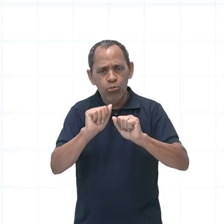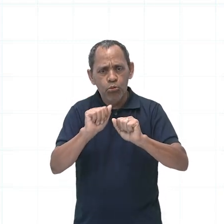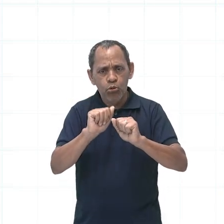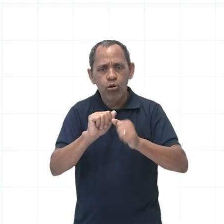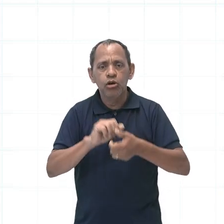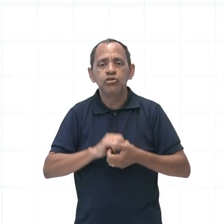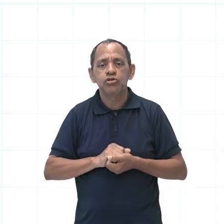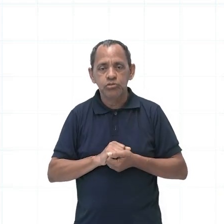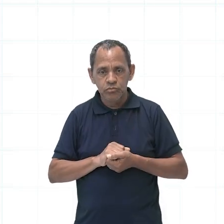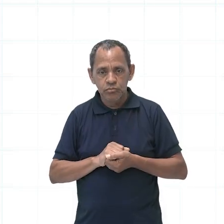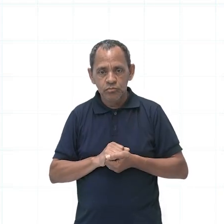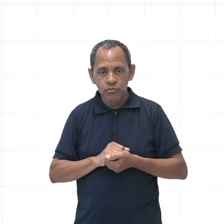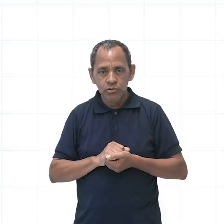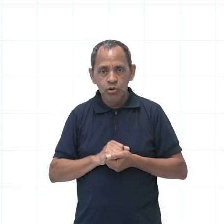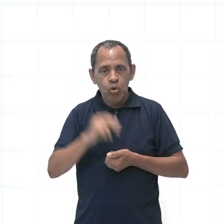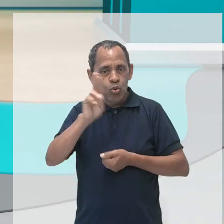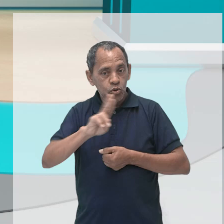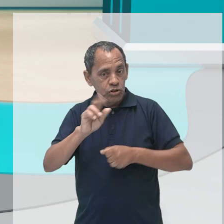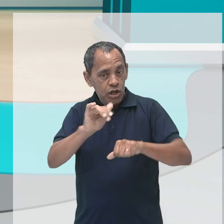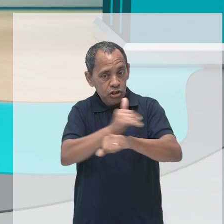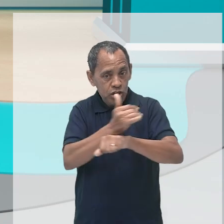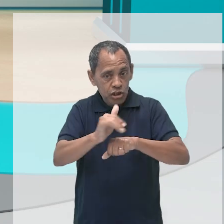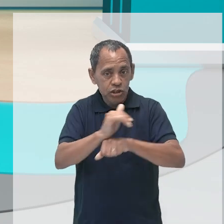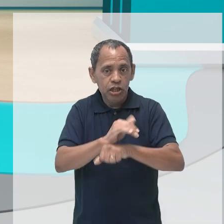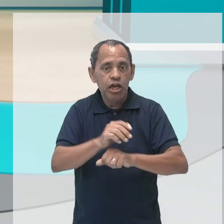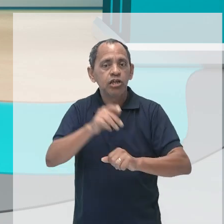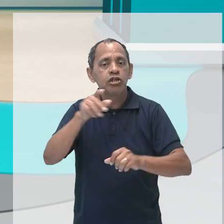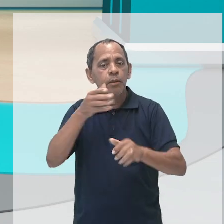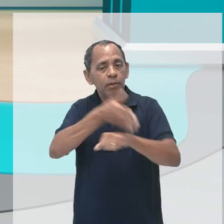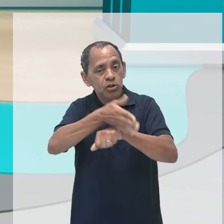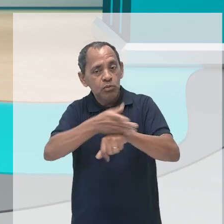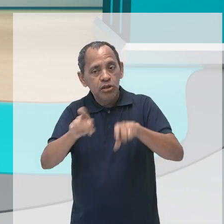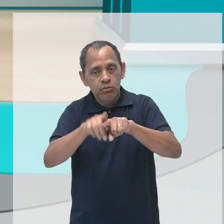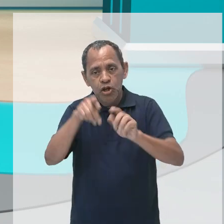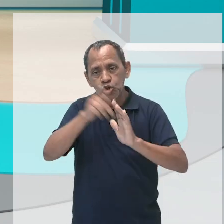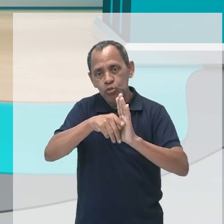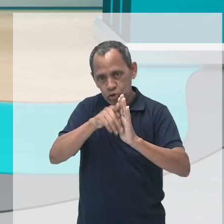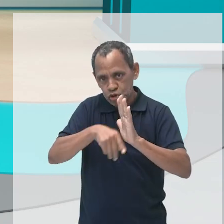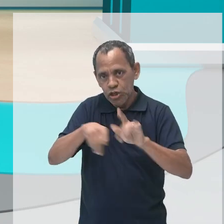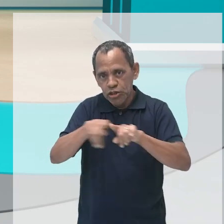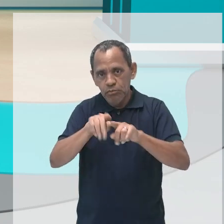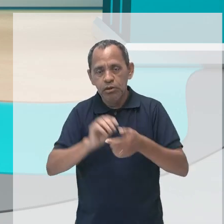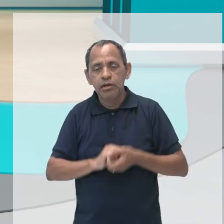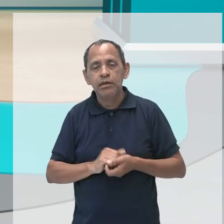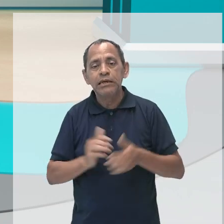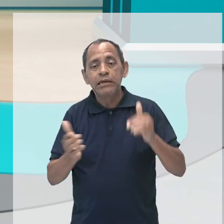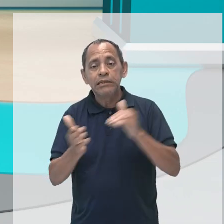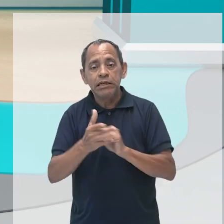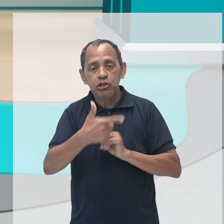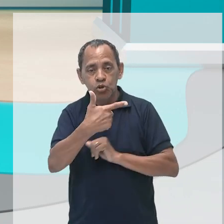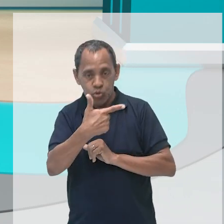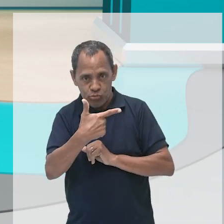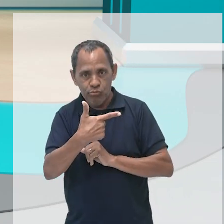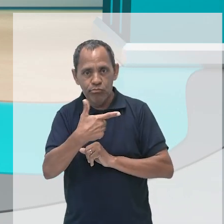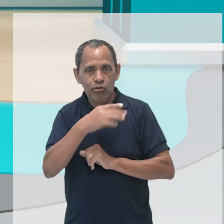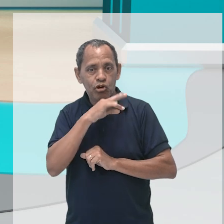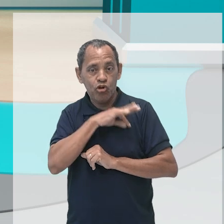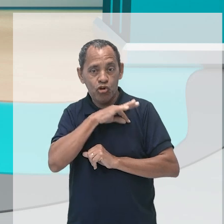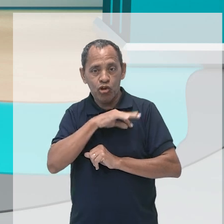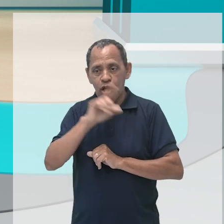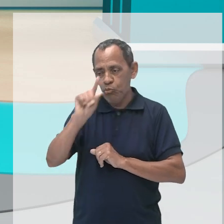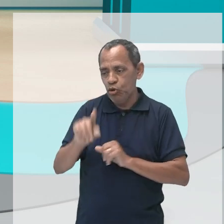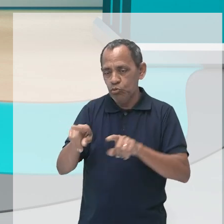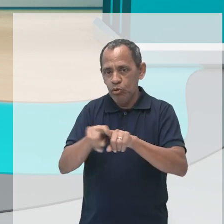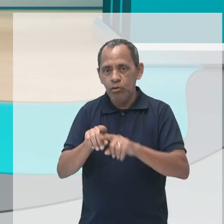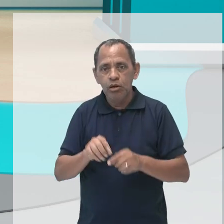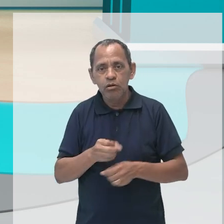beneficiado por esse programa, certo? Perceba que são pessoas com remuneração mais baixa, até 2 salários mínimos. Observe que ele diz o